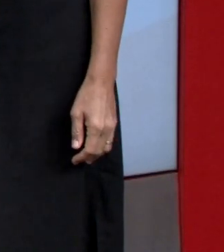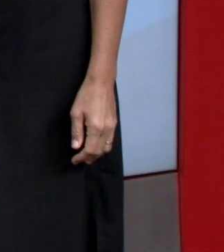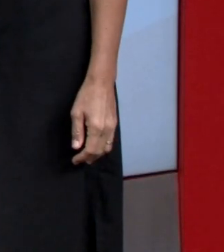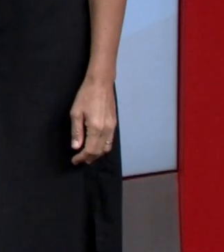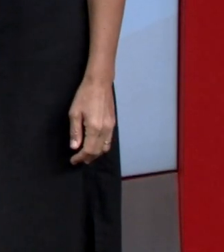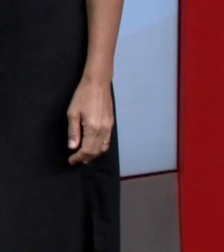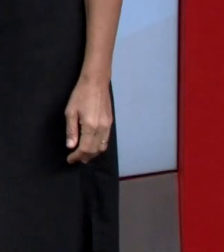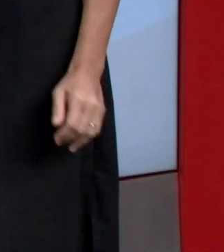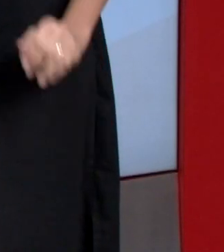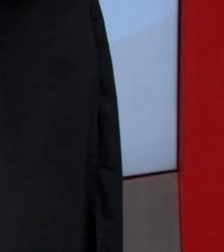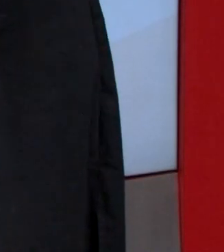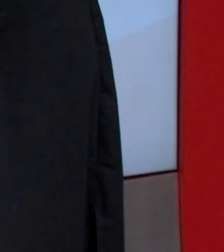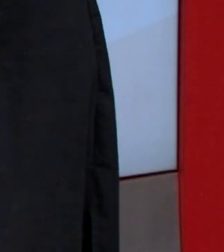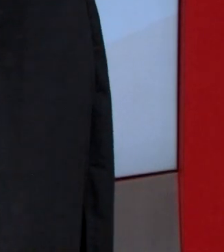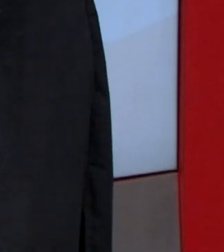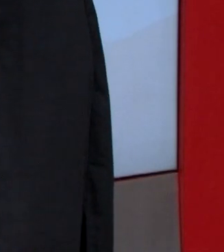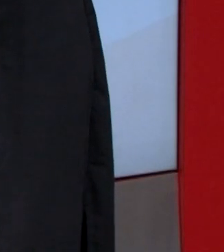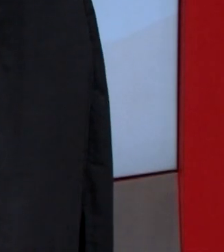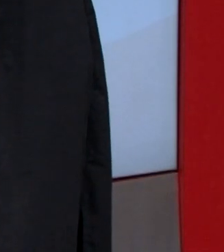lindo,